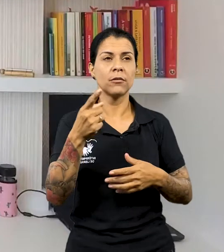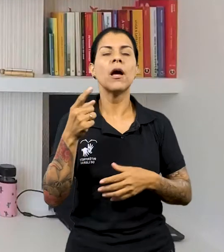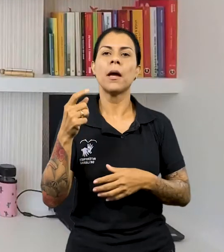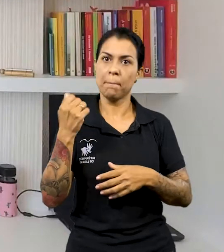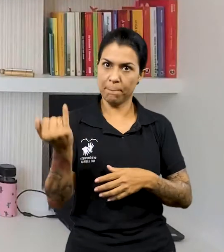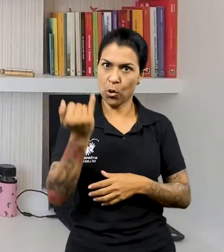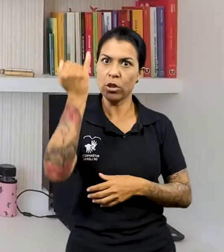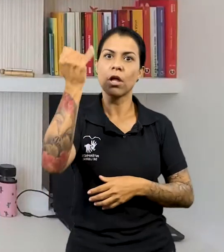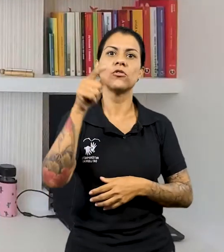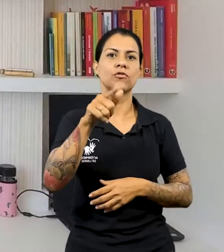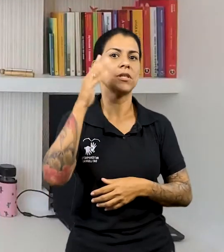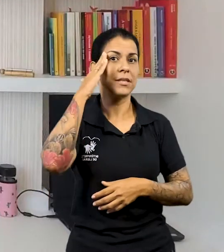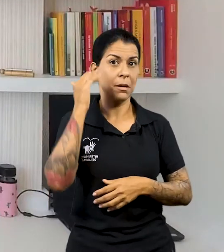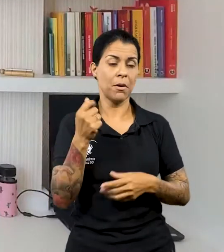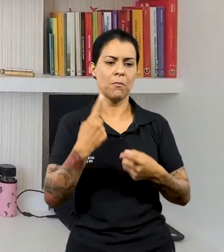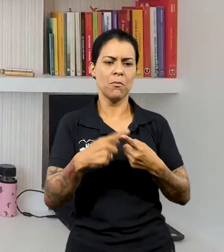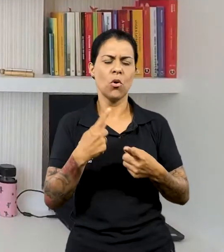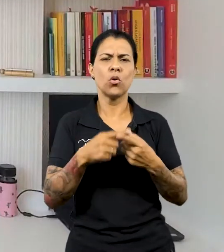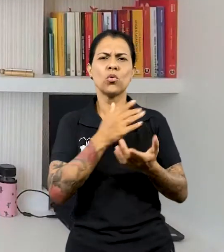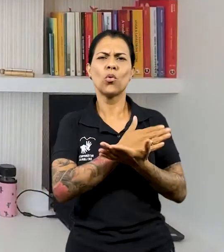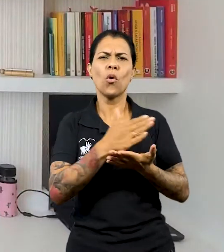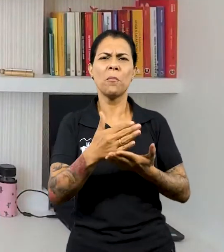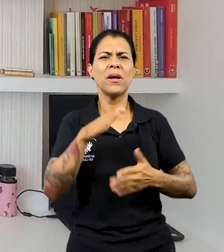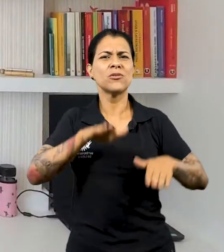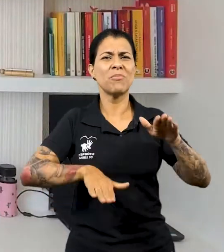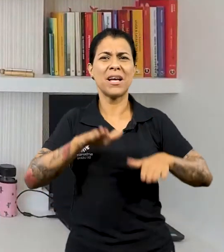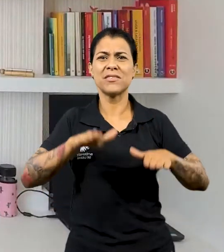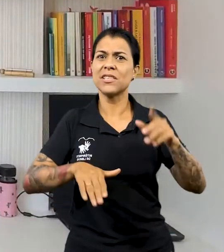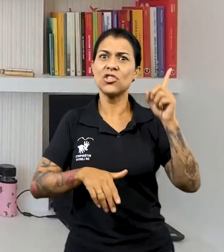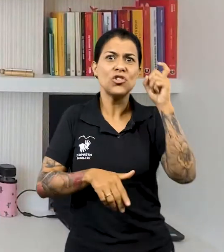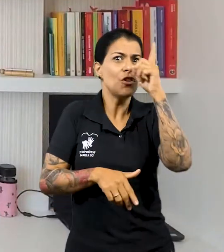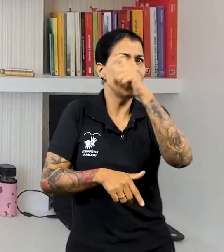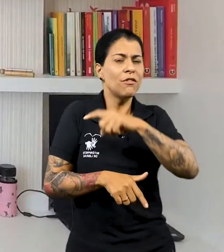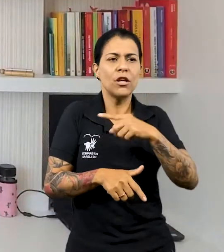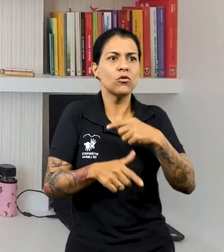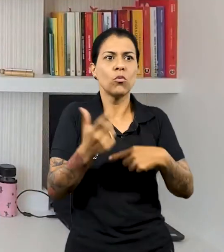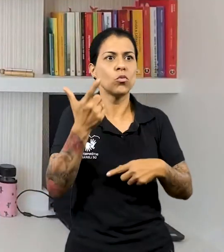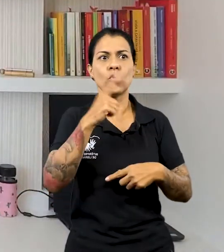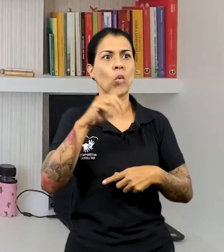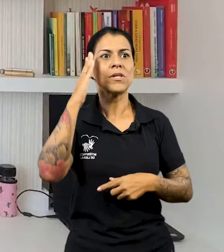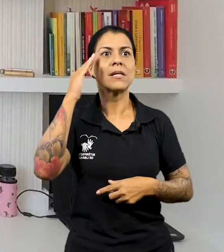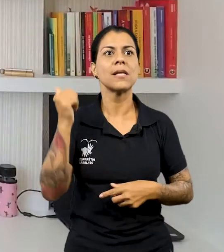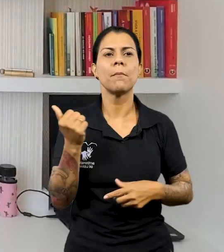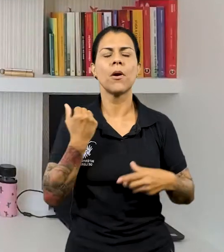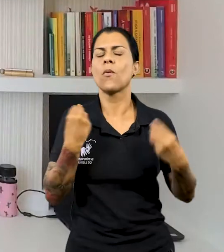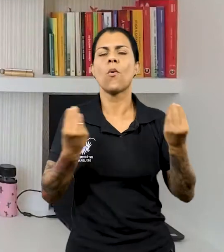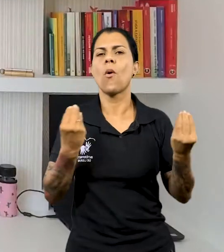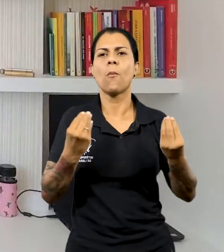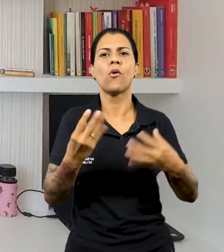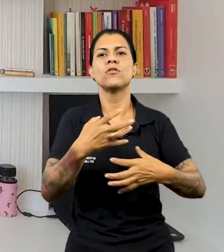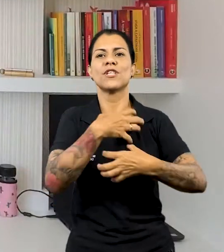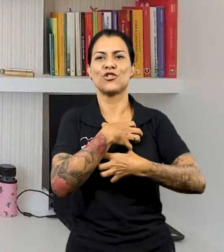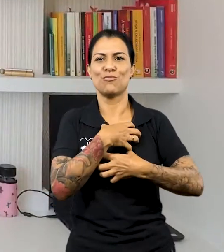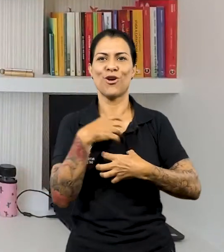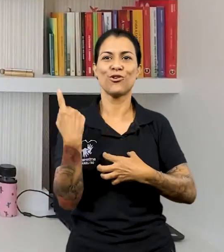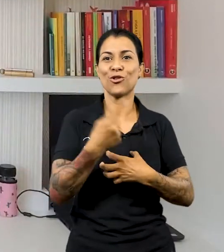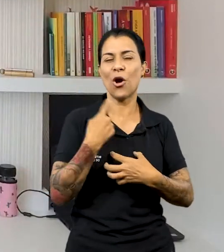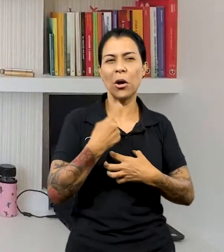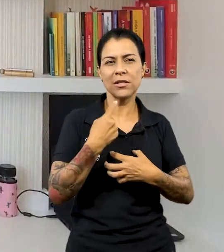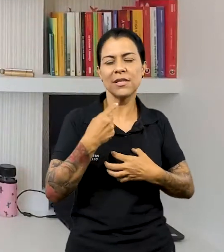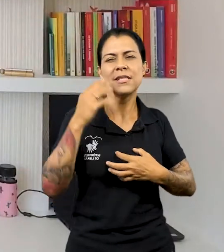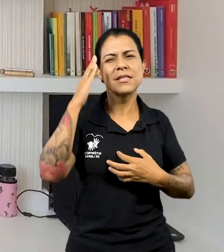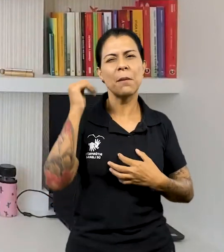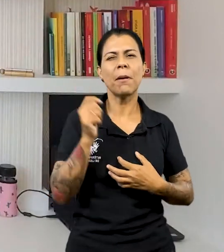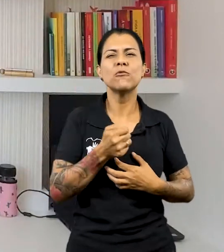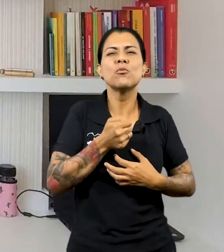extremamente importante e é super normal termos dificuldade no início porque nós temos um repertório, um vocabulário bastante